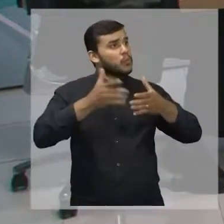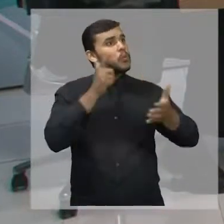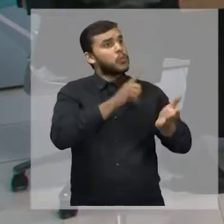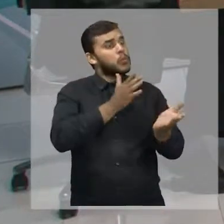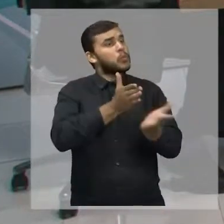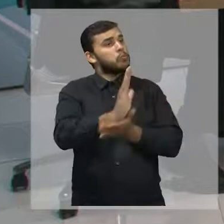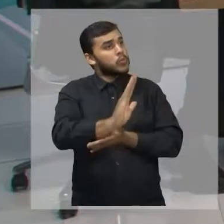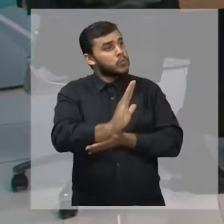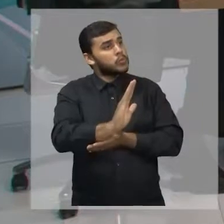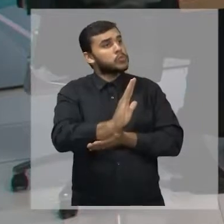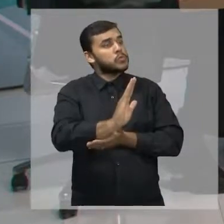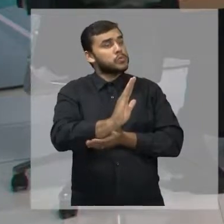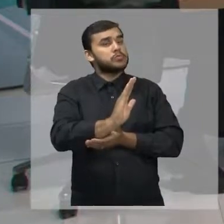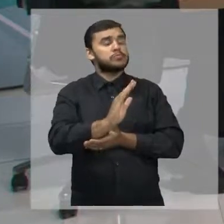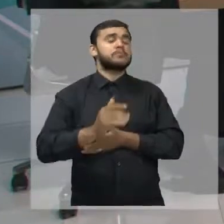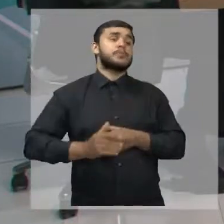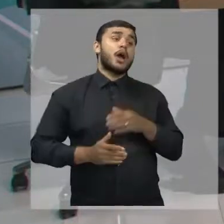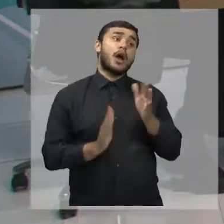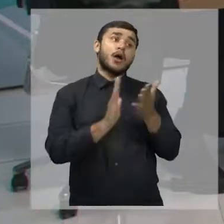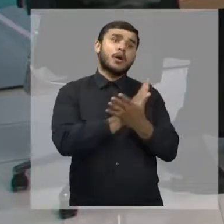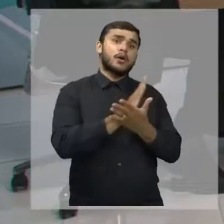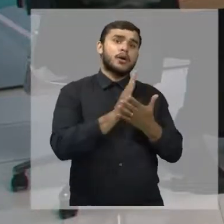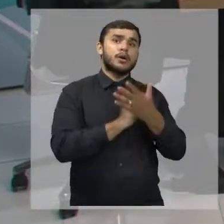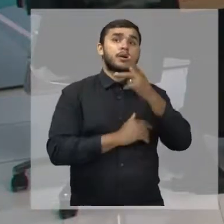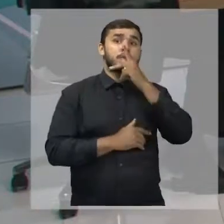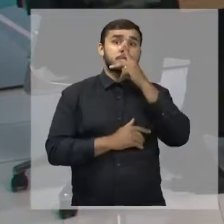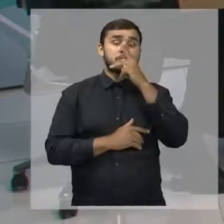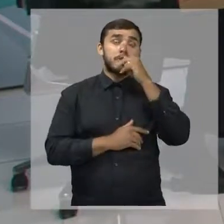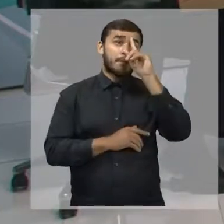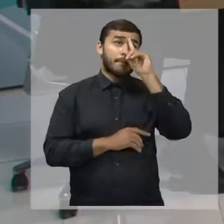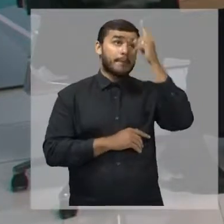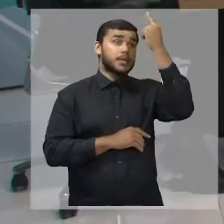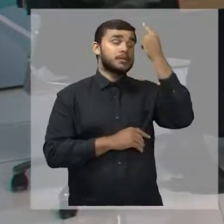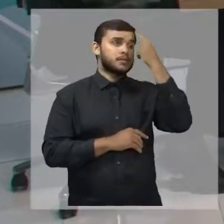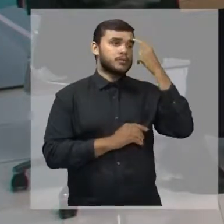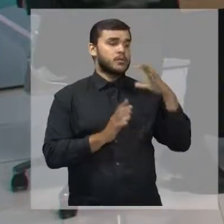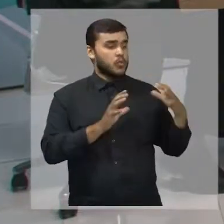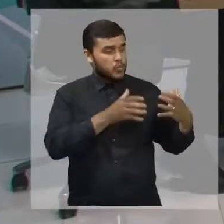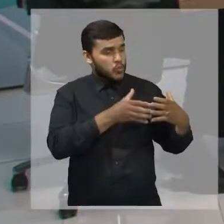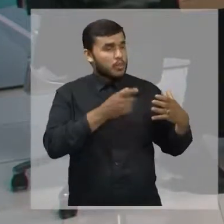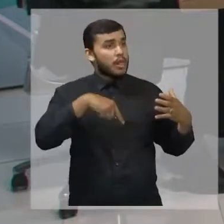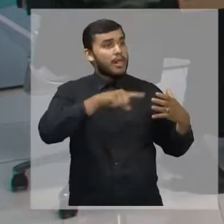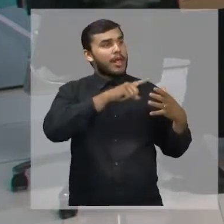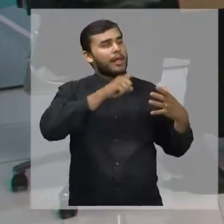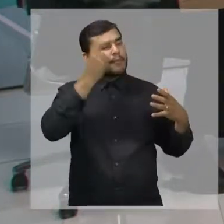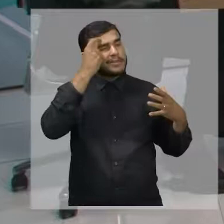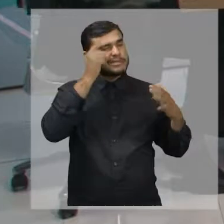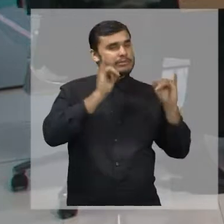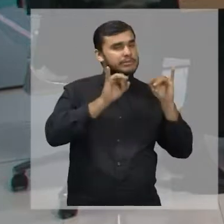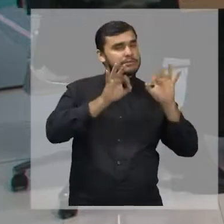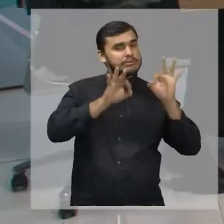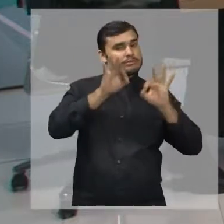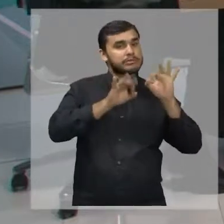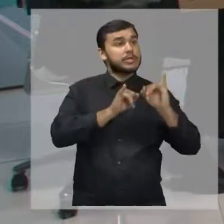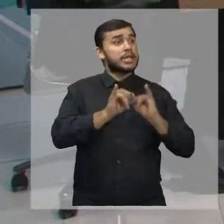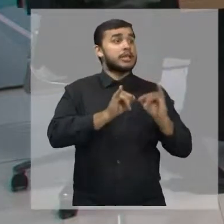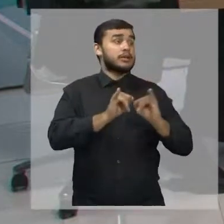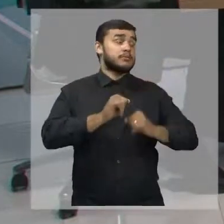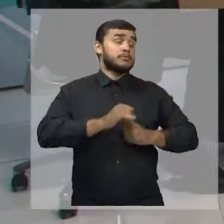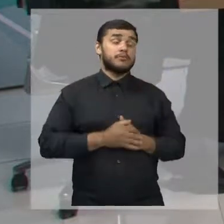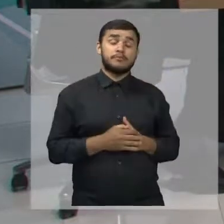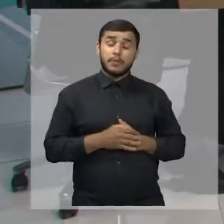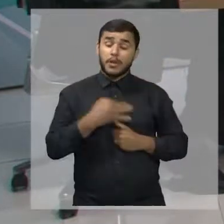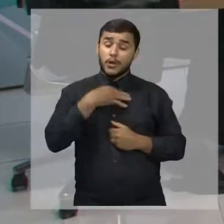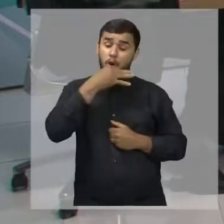com partidos piratas, que começa a partir dessa ideia virtual. Mas eu acredito que a gente tem muito o que caminhar. Não dá para